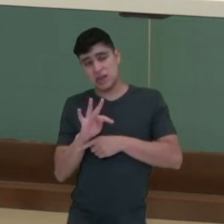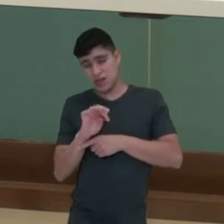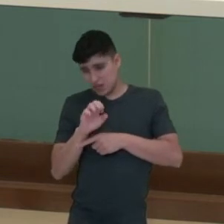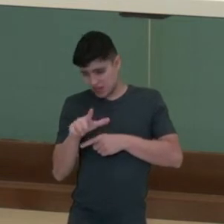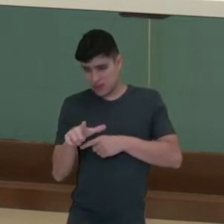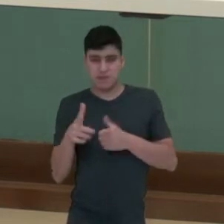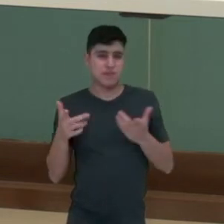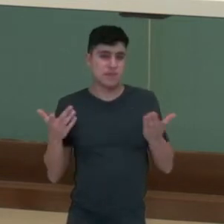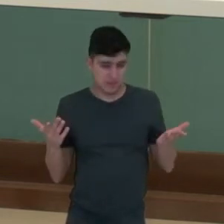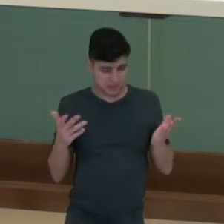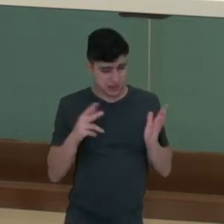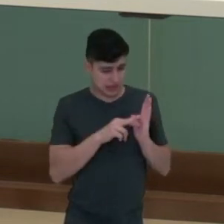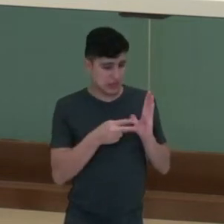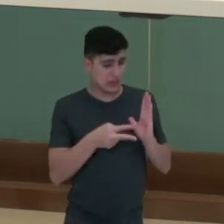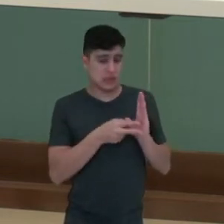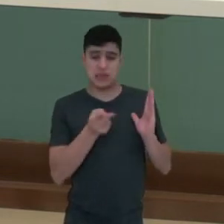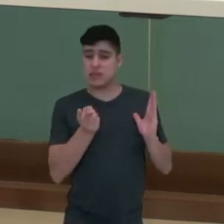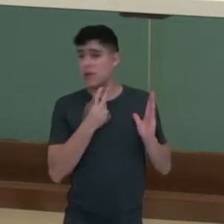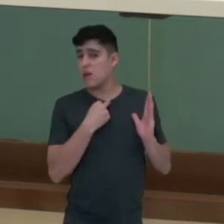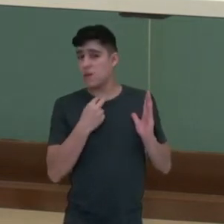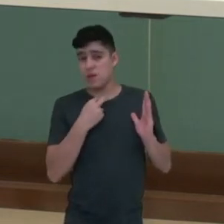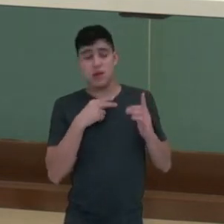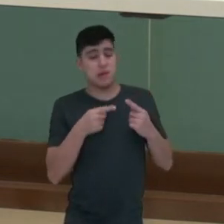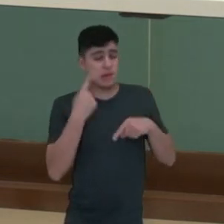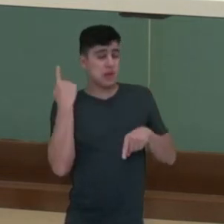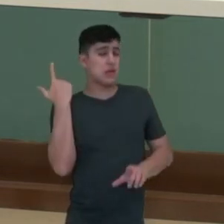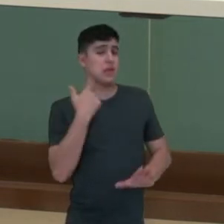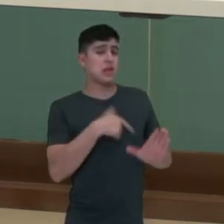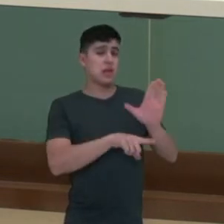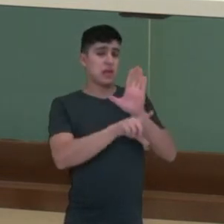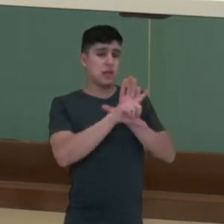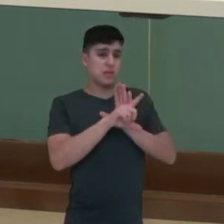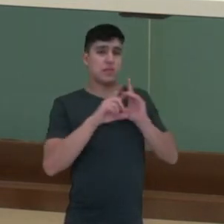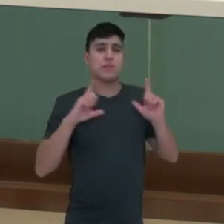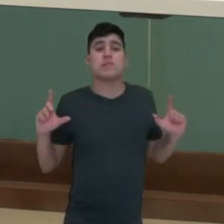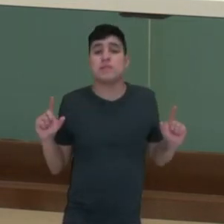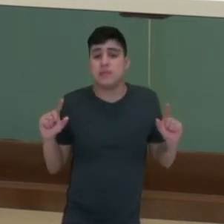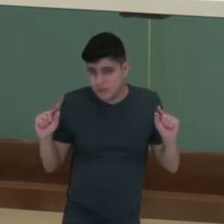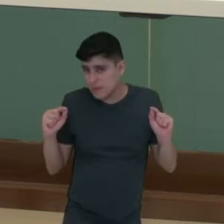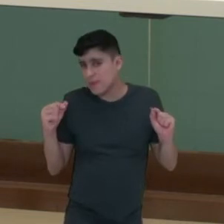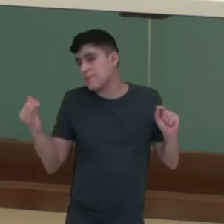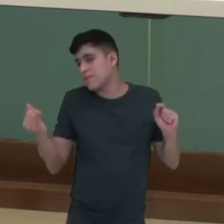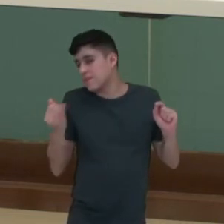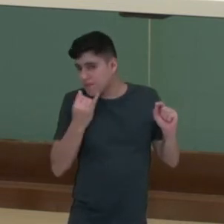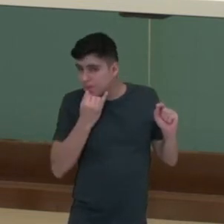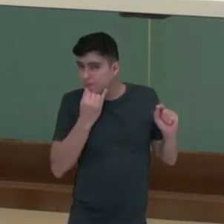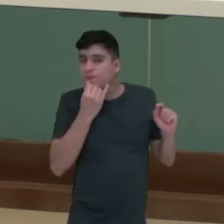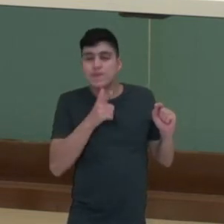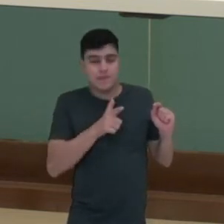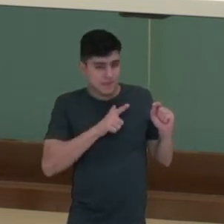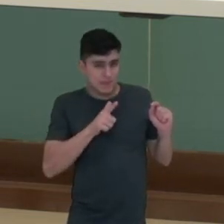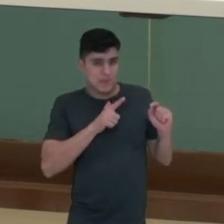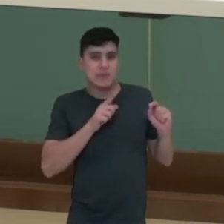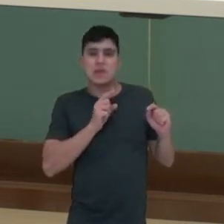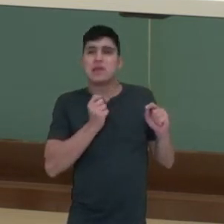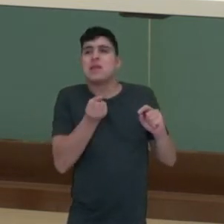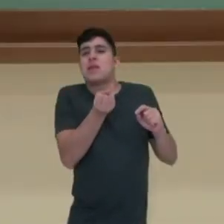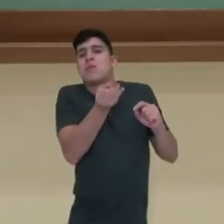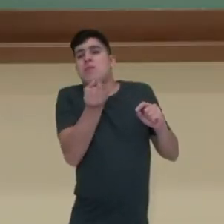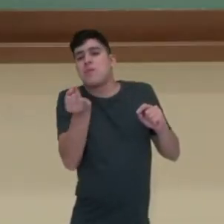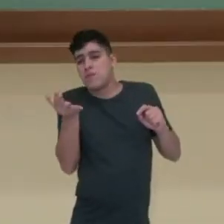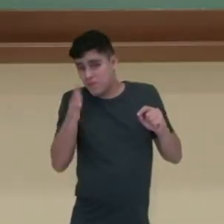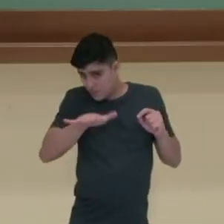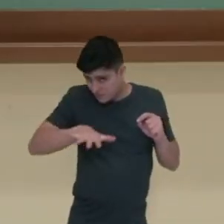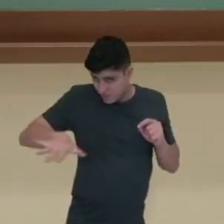O cartel sim é considerado ilegal, na verdade. Ele é uma prática que infelizmente acaba sendo muito comum em alguns setores